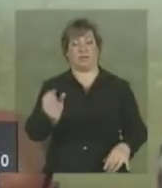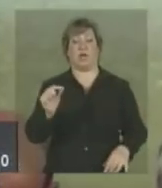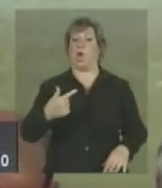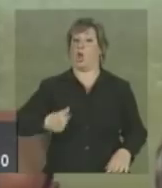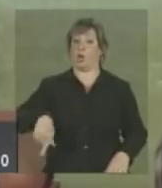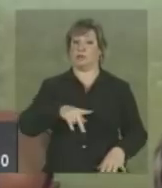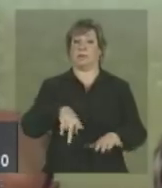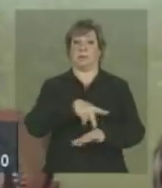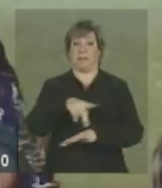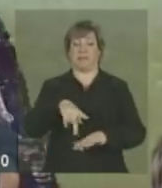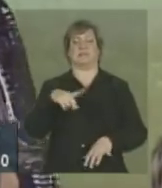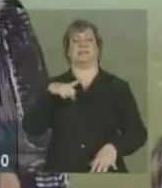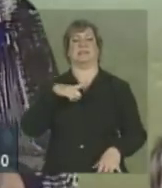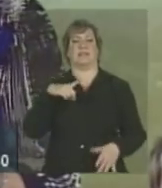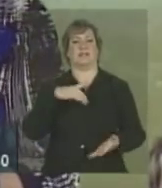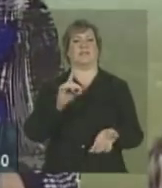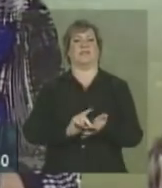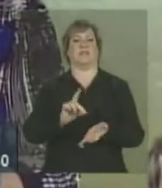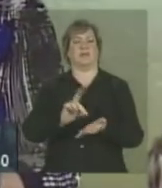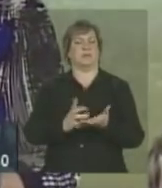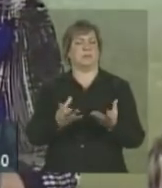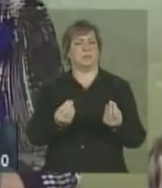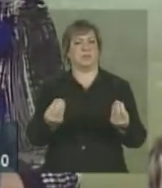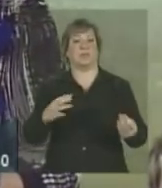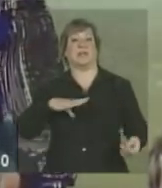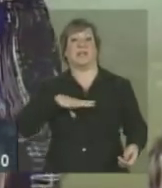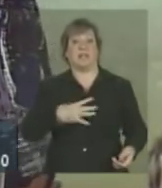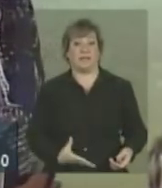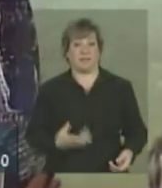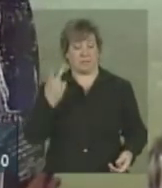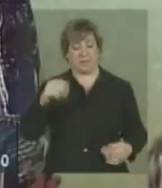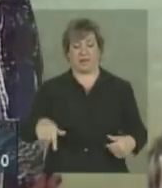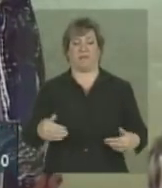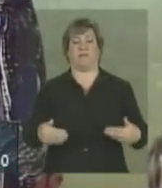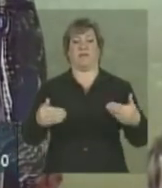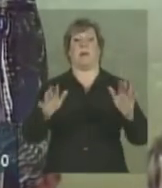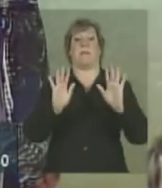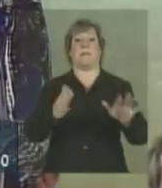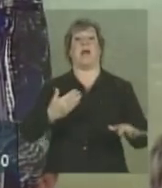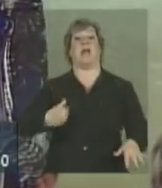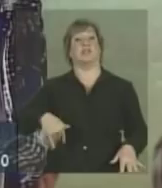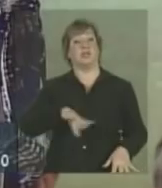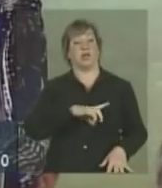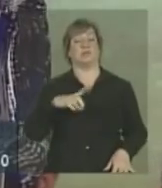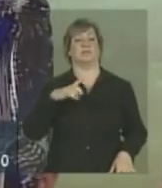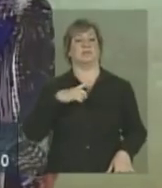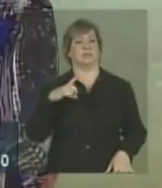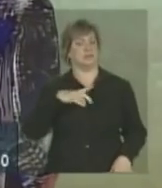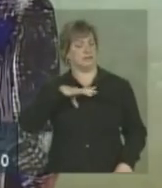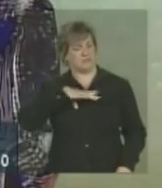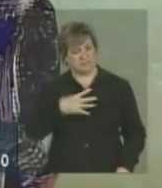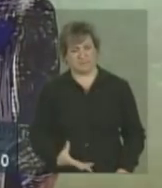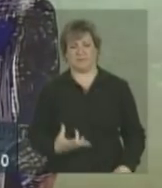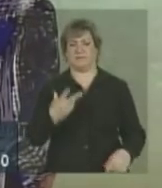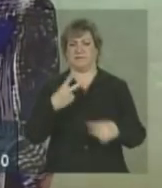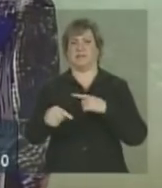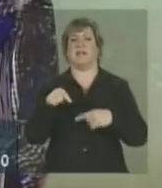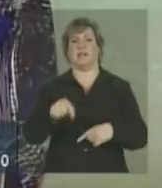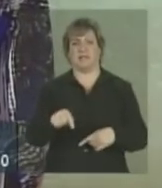país tem, de fato, muitos desafios pela frente, mas que nós estamos encarando esses